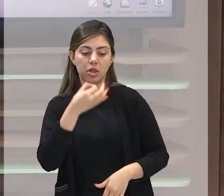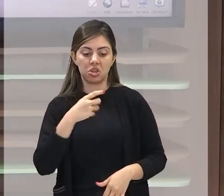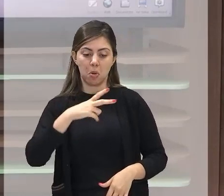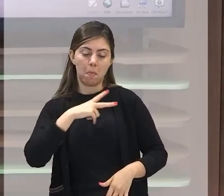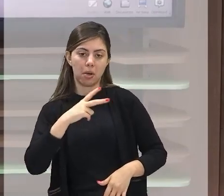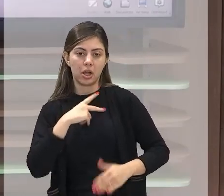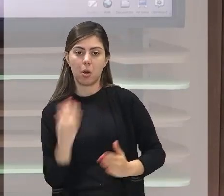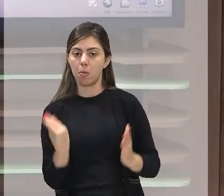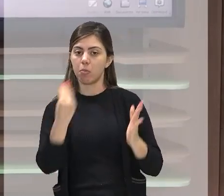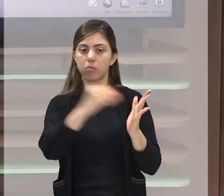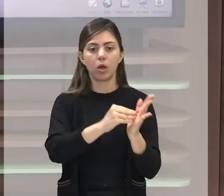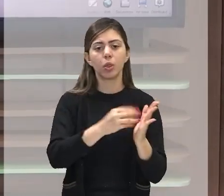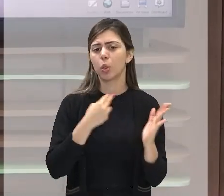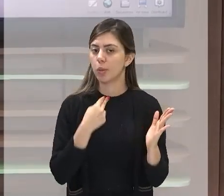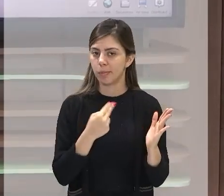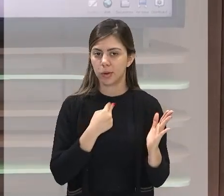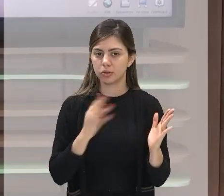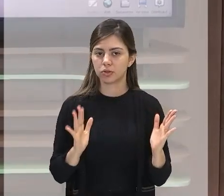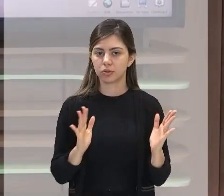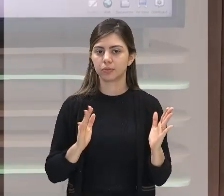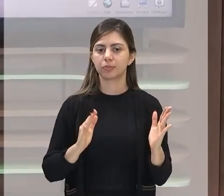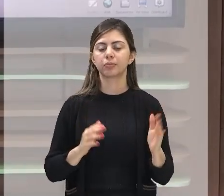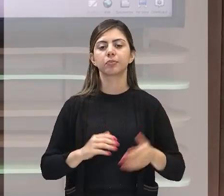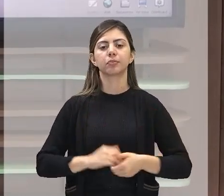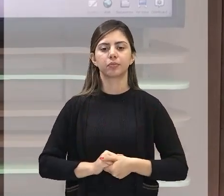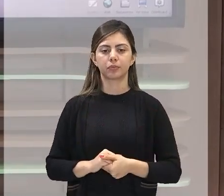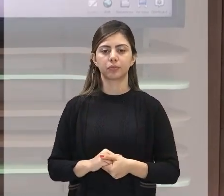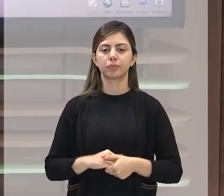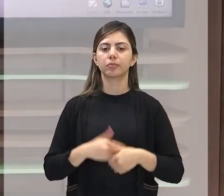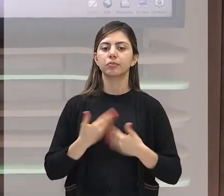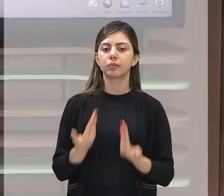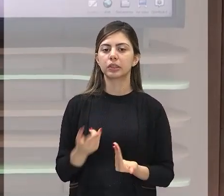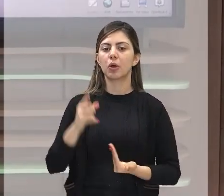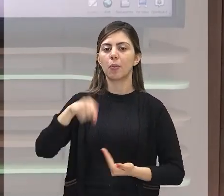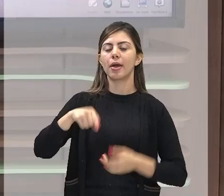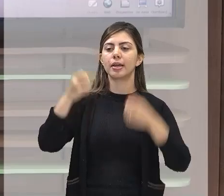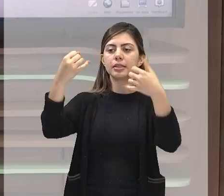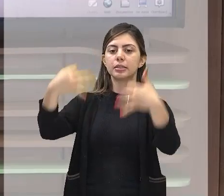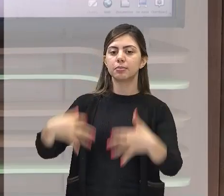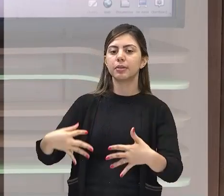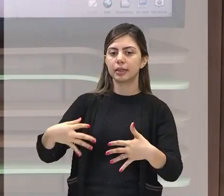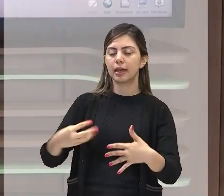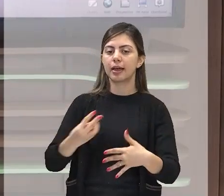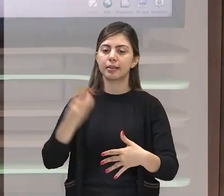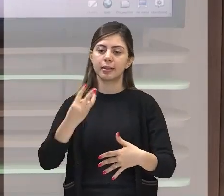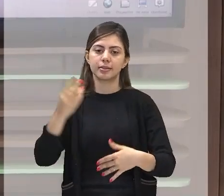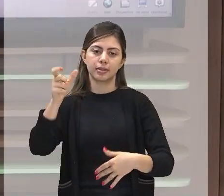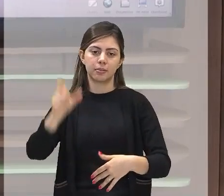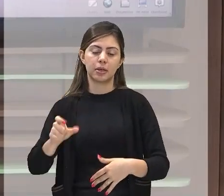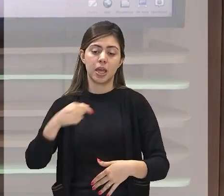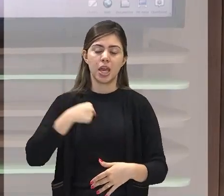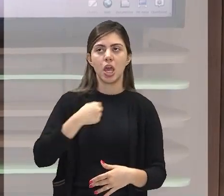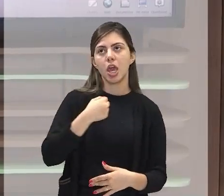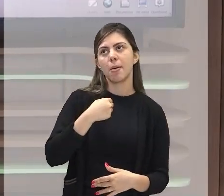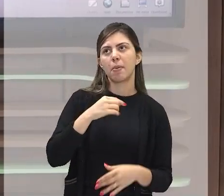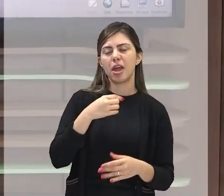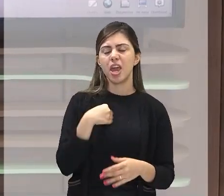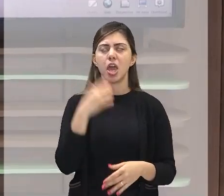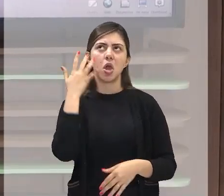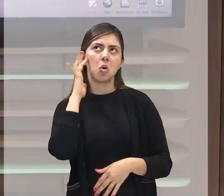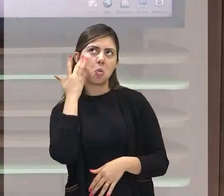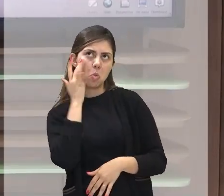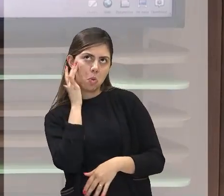uma posição pessoal. É a impessoalidade, relatada em terceira pessoa. Você não pode dizer, eu acho